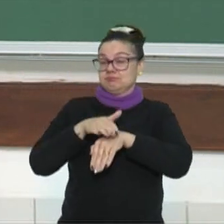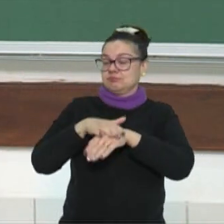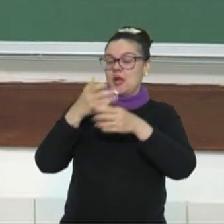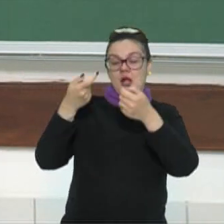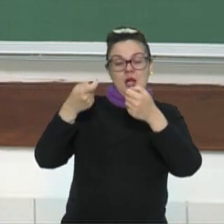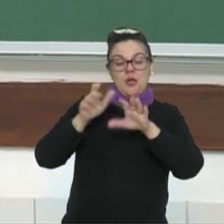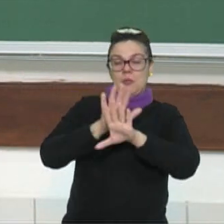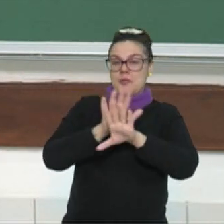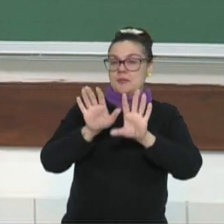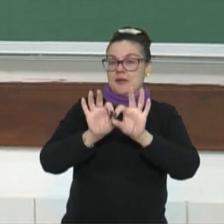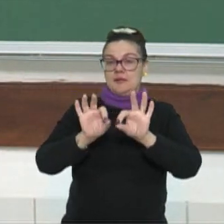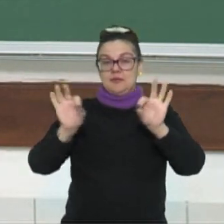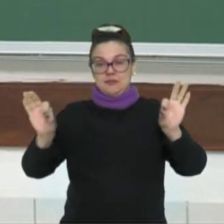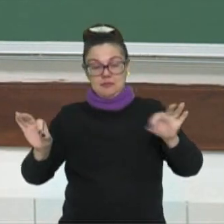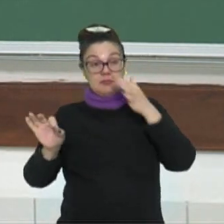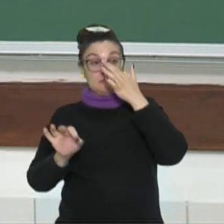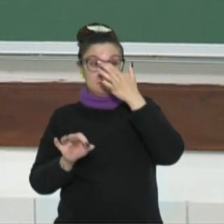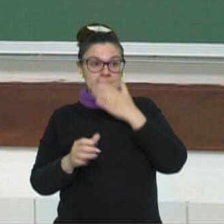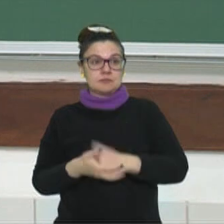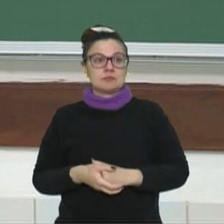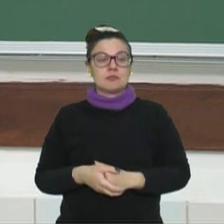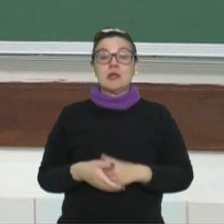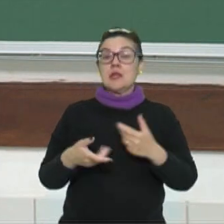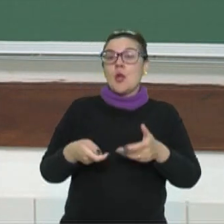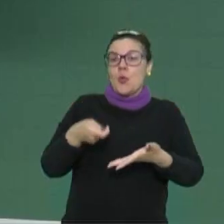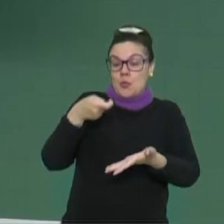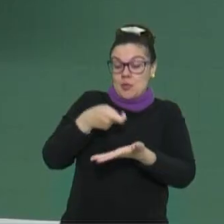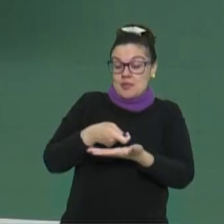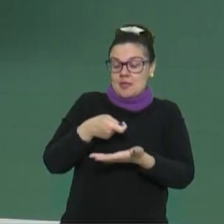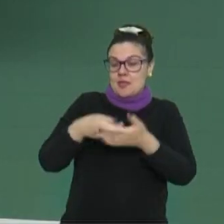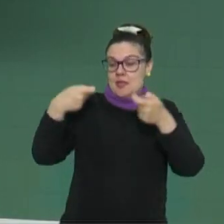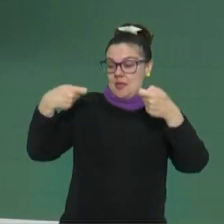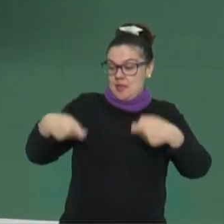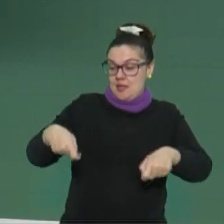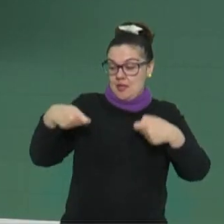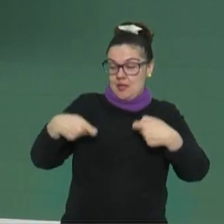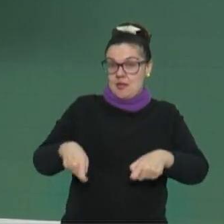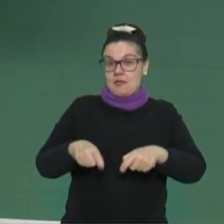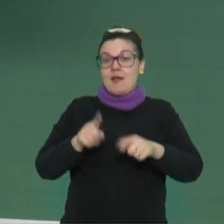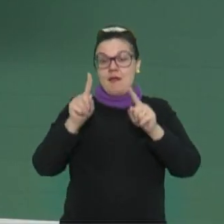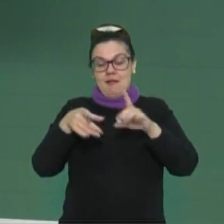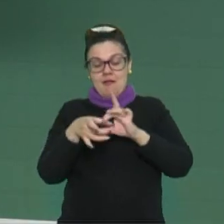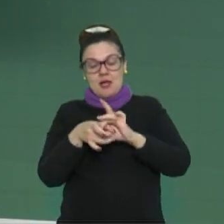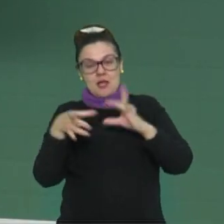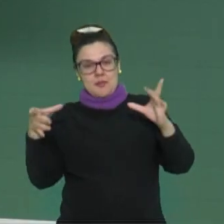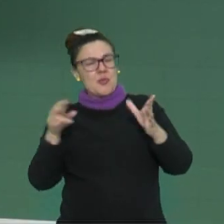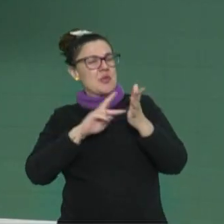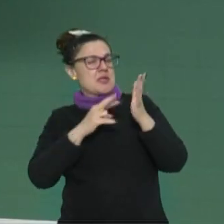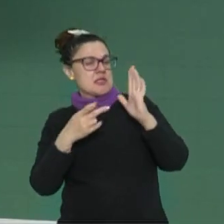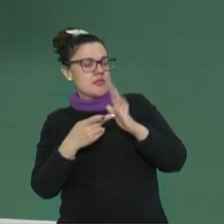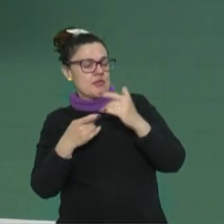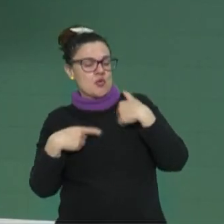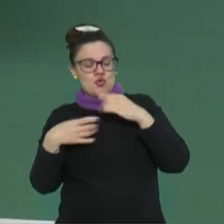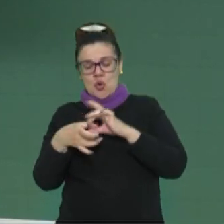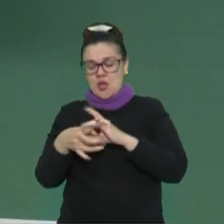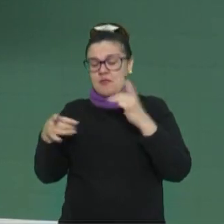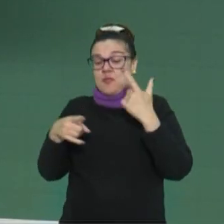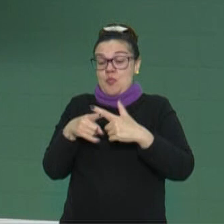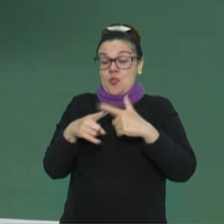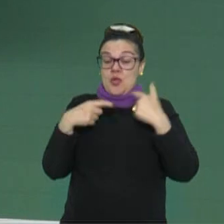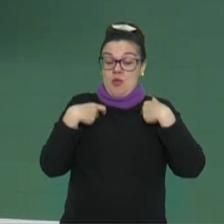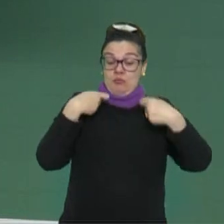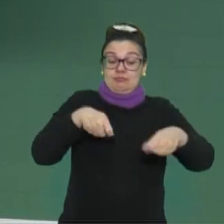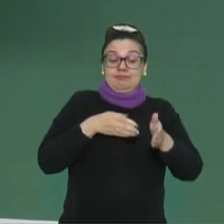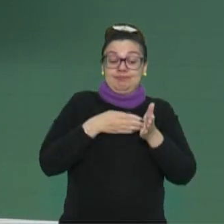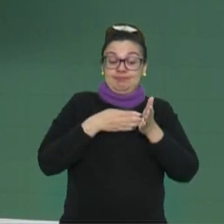se vale. Dever igual a liberdade, ou seja, eu só sou livre a partir do momento que eu sigo o dever, sem isso eu